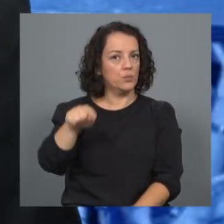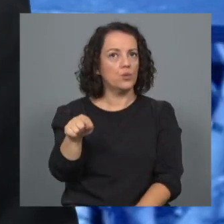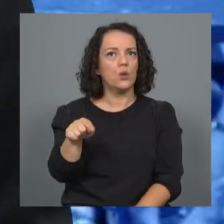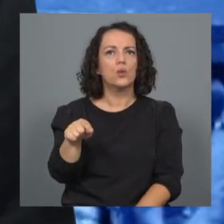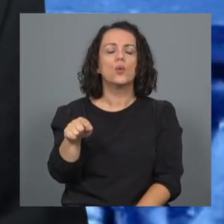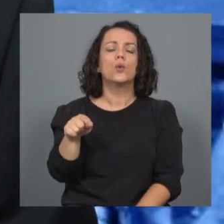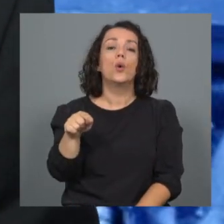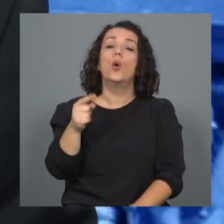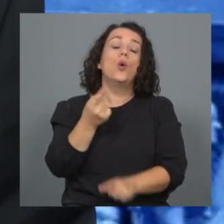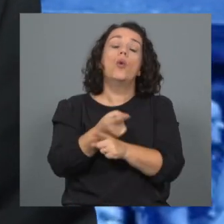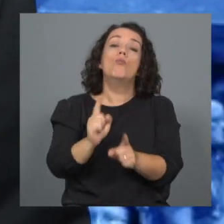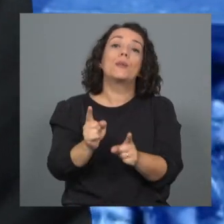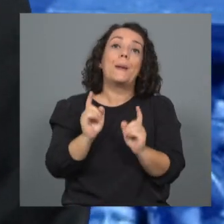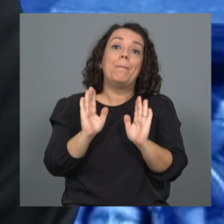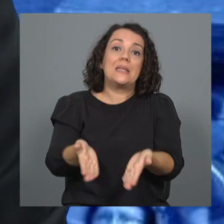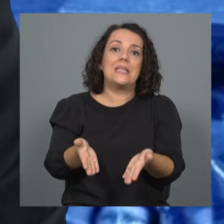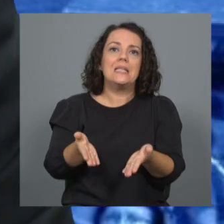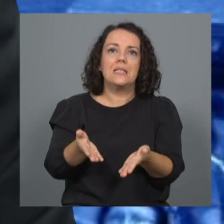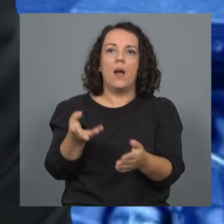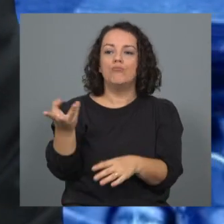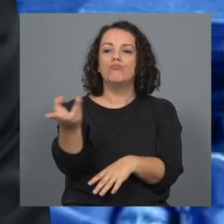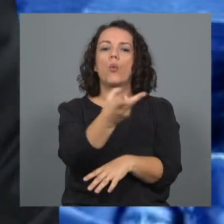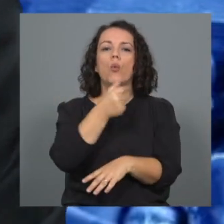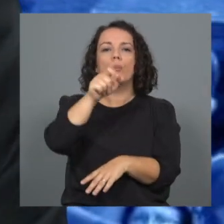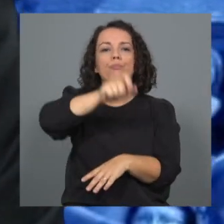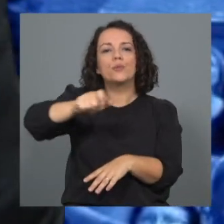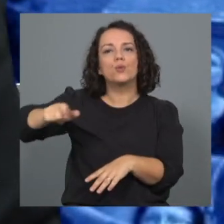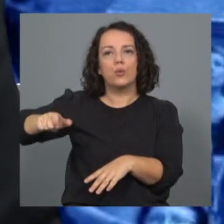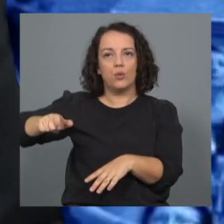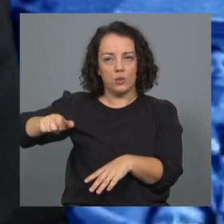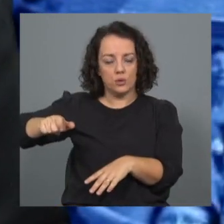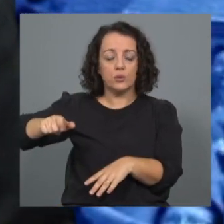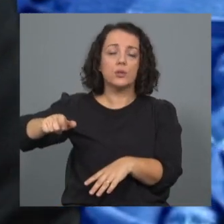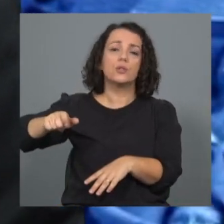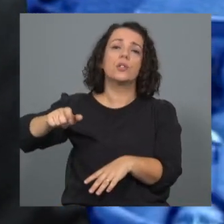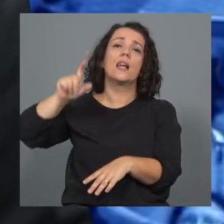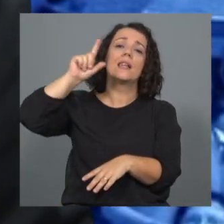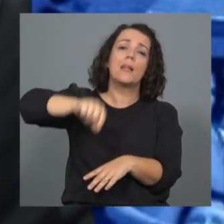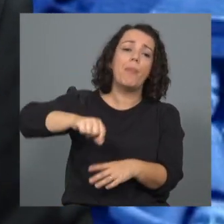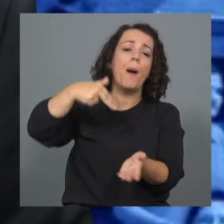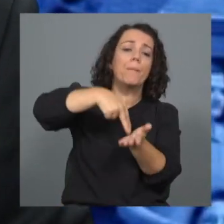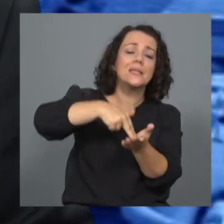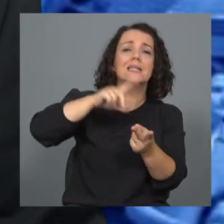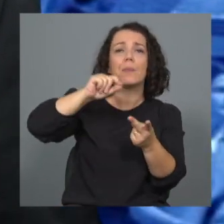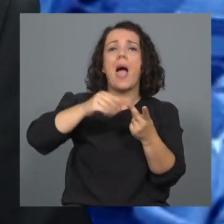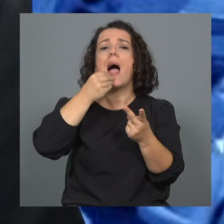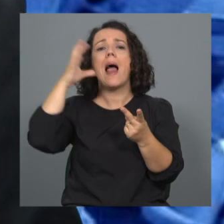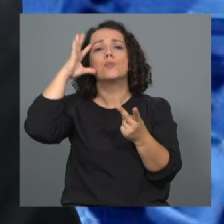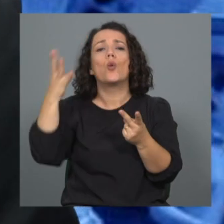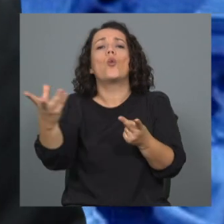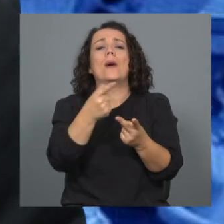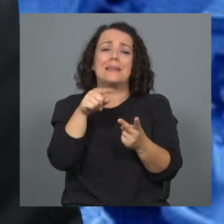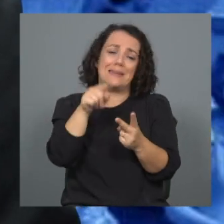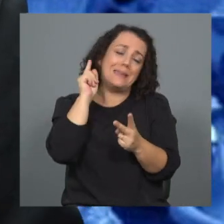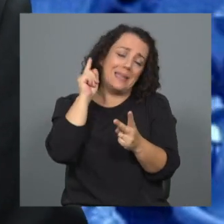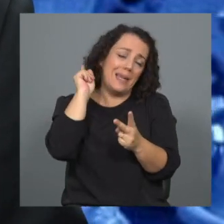razão qualquer, mas apenas porque existe uma questão logística, temos que saber quantas pessoas estão e, sobretudo, quantas pessoas querem almoçar. É uma coisa importante. É fundamental que as